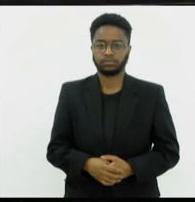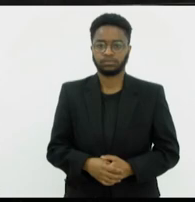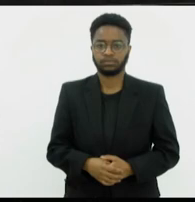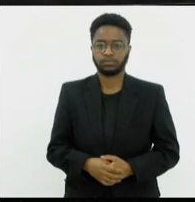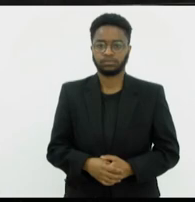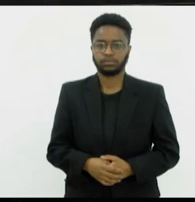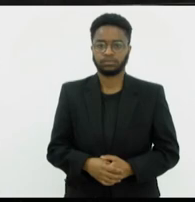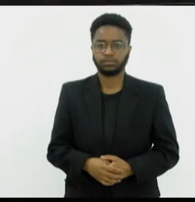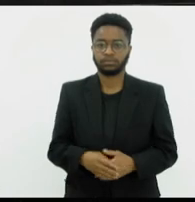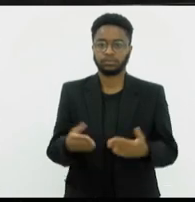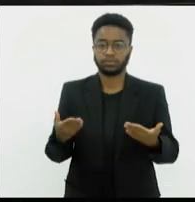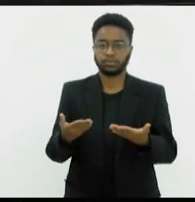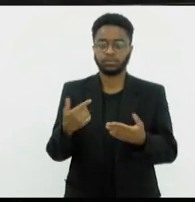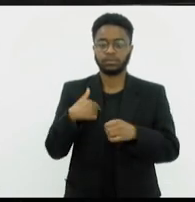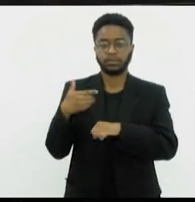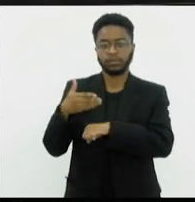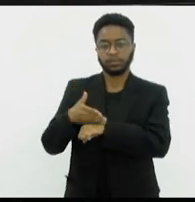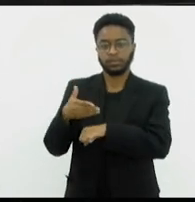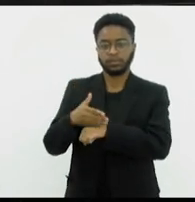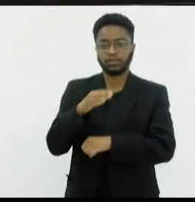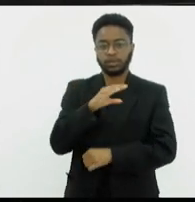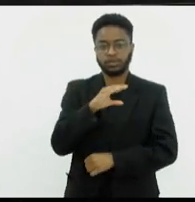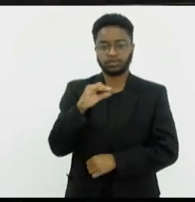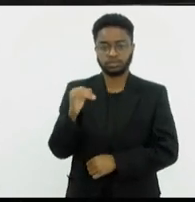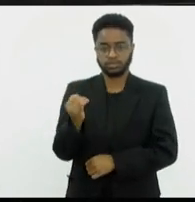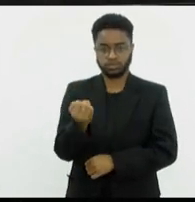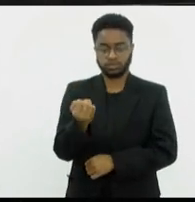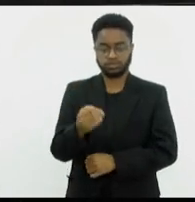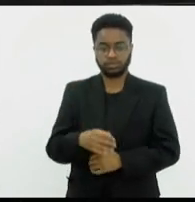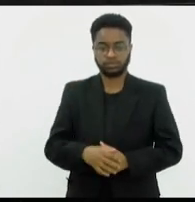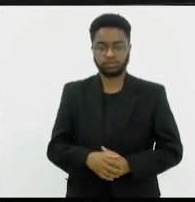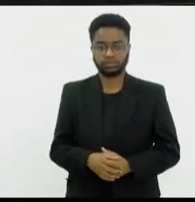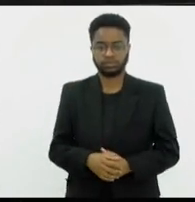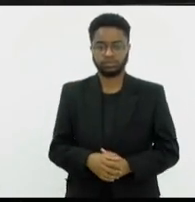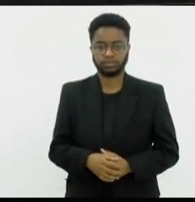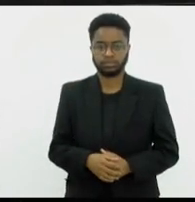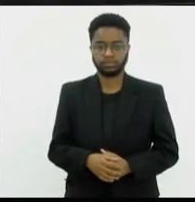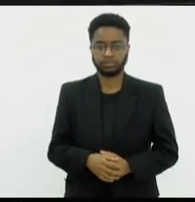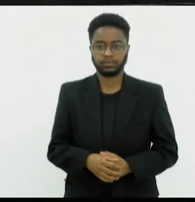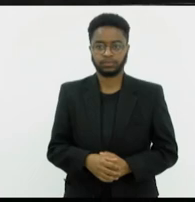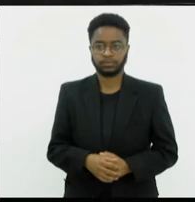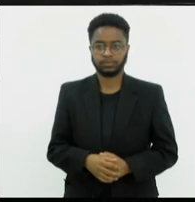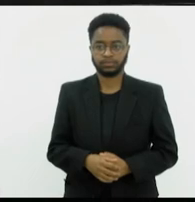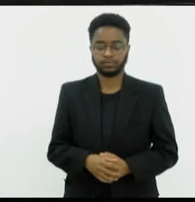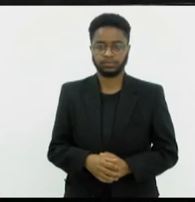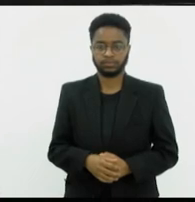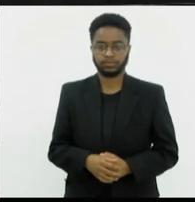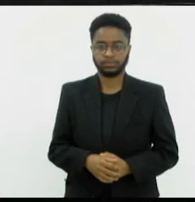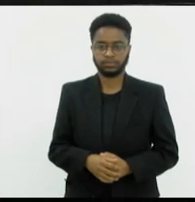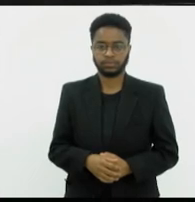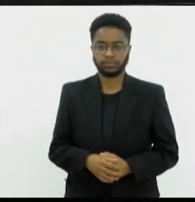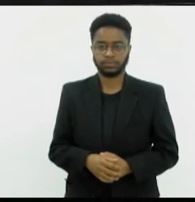acabei de participar da reunião da Comissão de Constituição e Justiça, senhor presidente. E mesmo antes